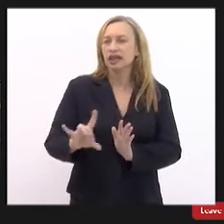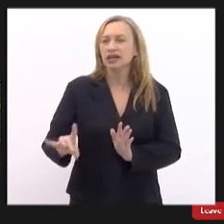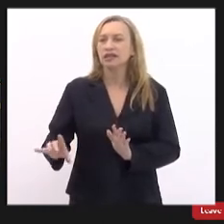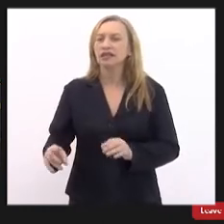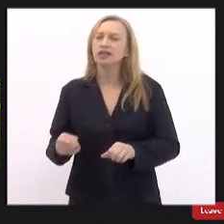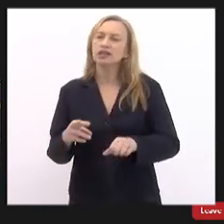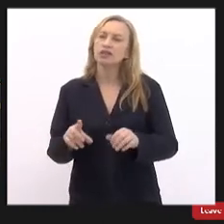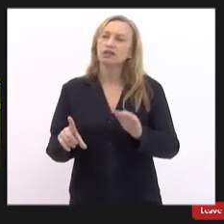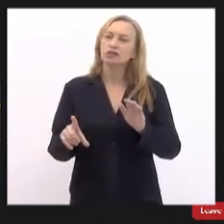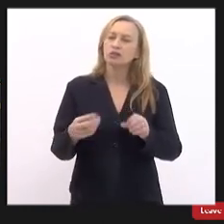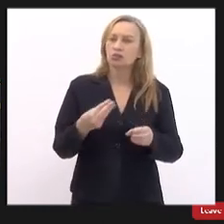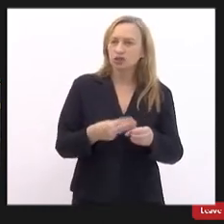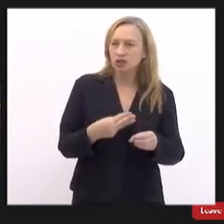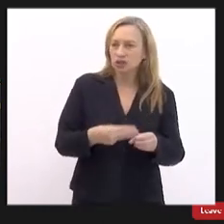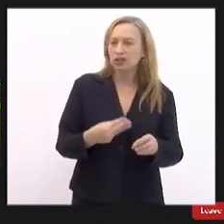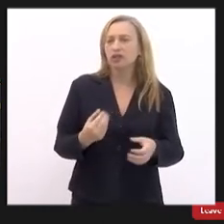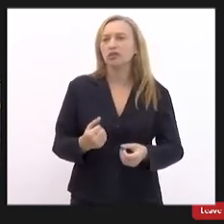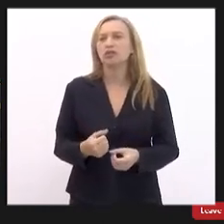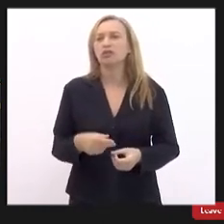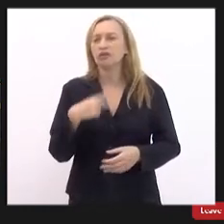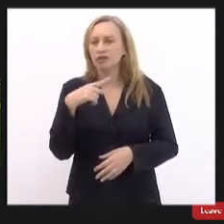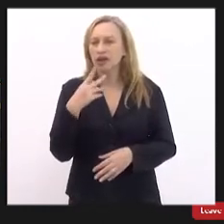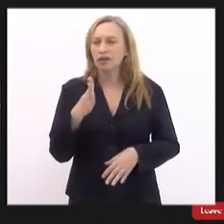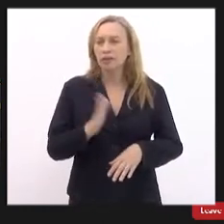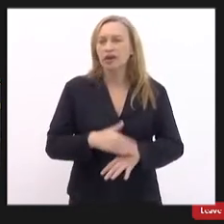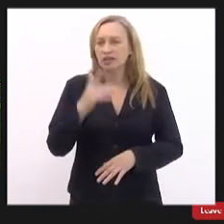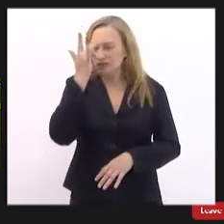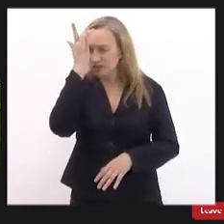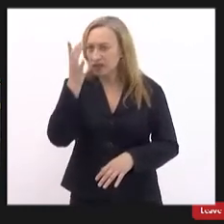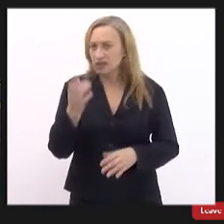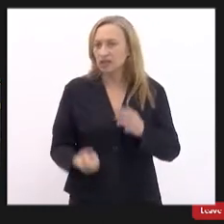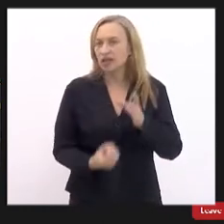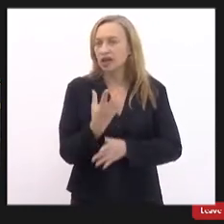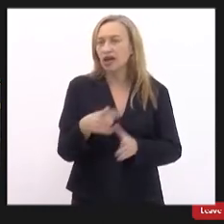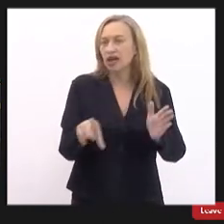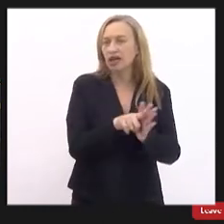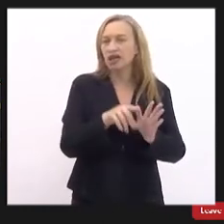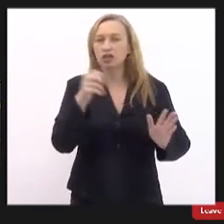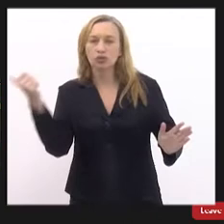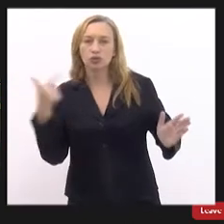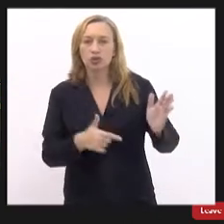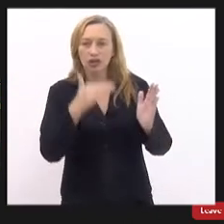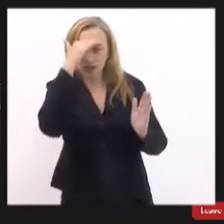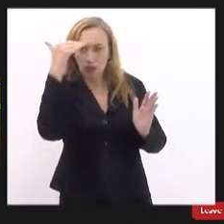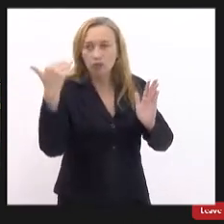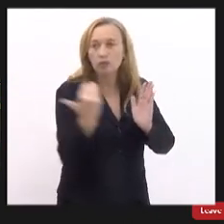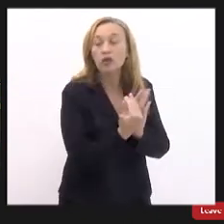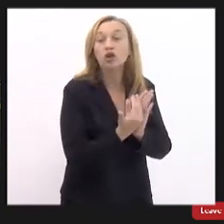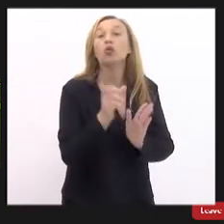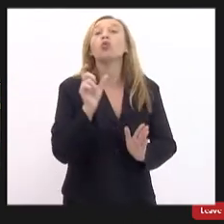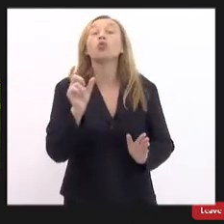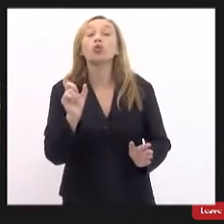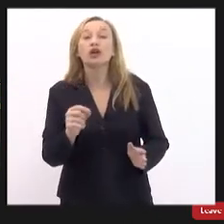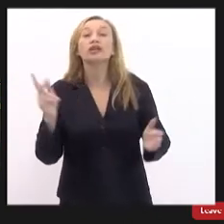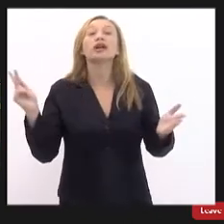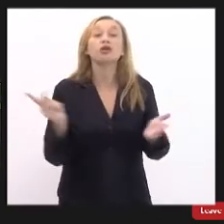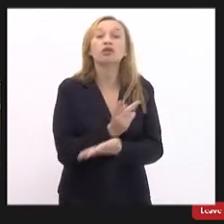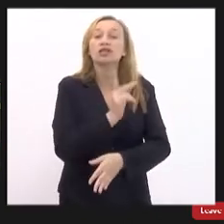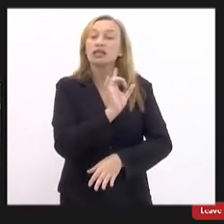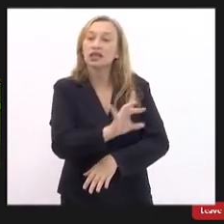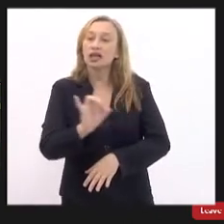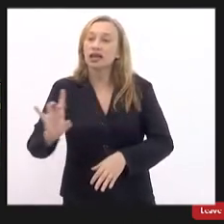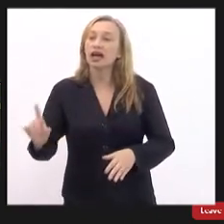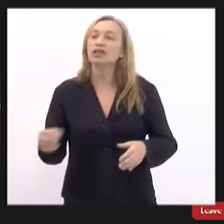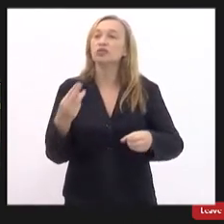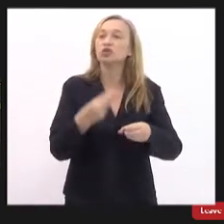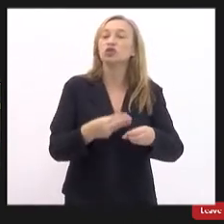que, como foi dito, é mais fácil fazer a lei que fazer ela ser cumprida. o que está acontecendo em cada município. Como fazer para que